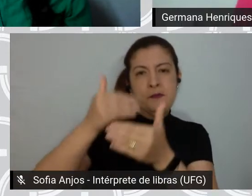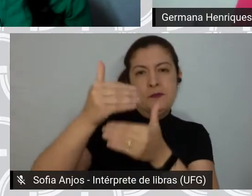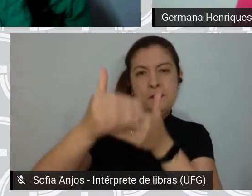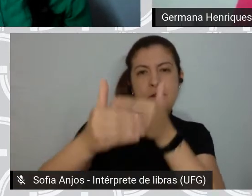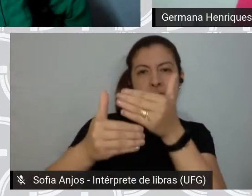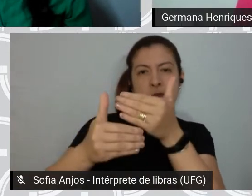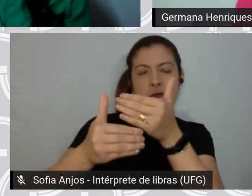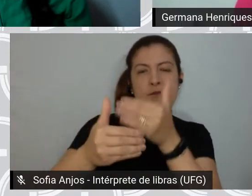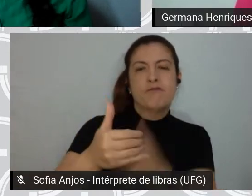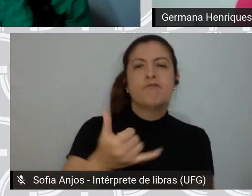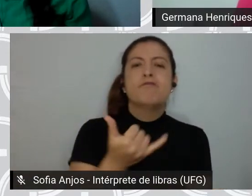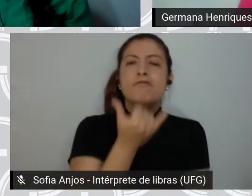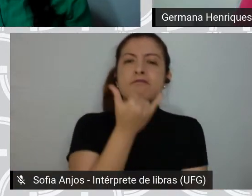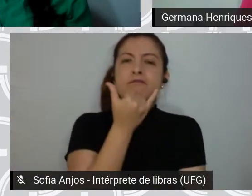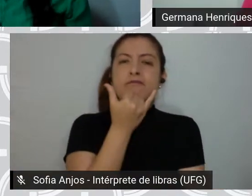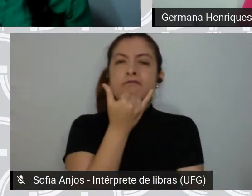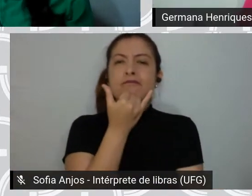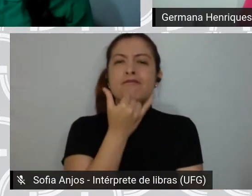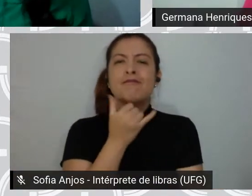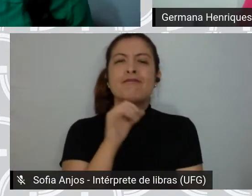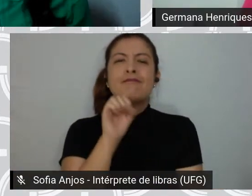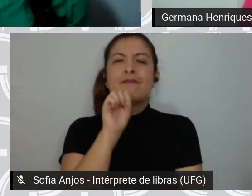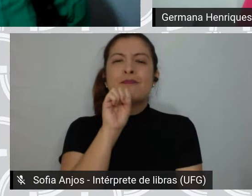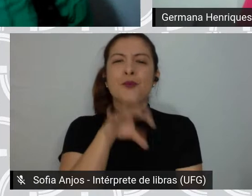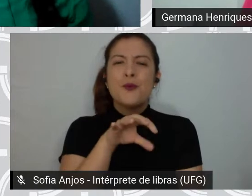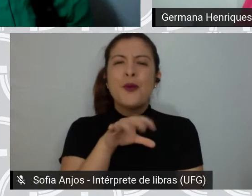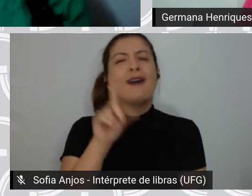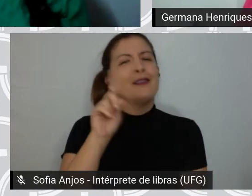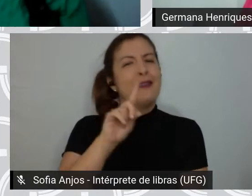Desculpem a tosse, não é COVID, é alergia.